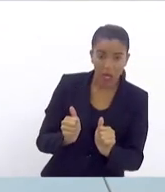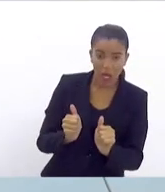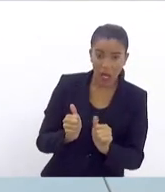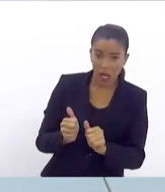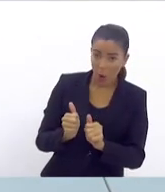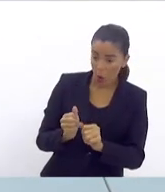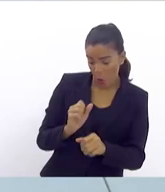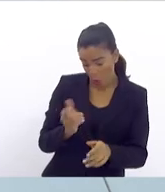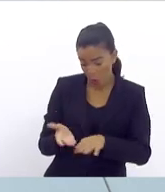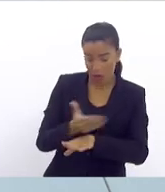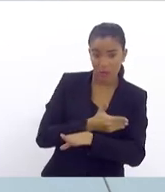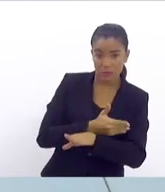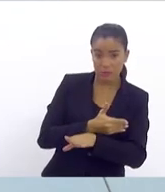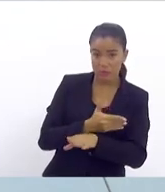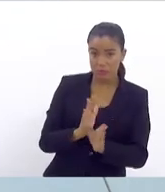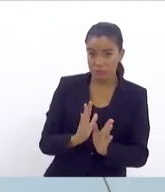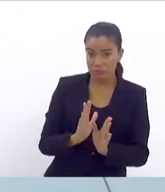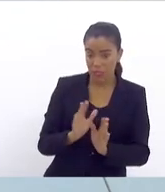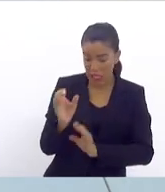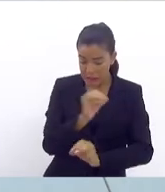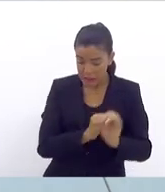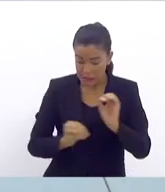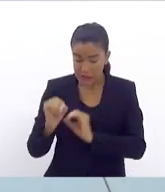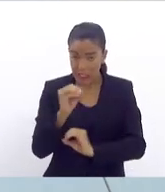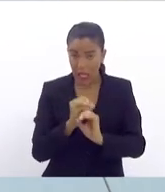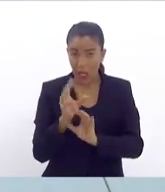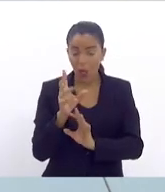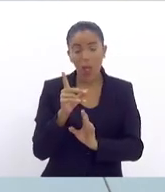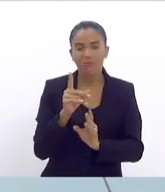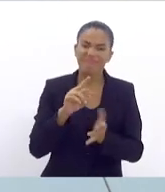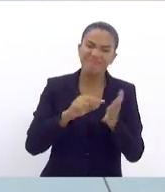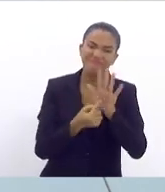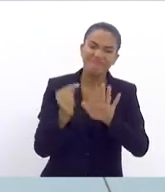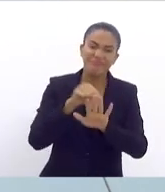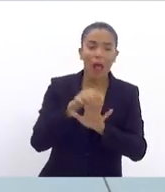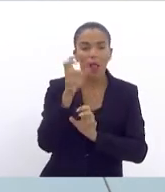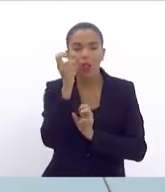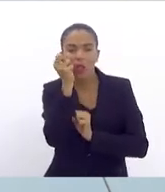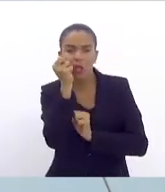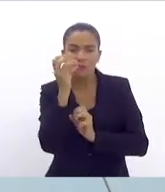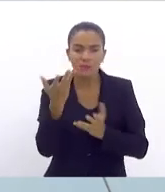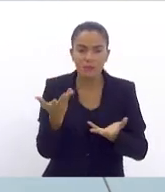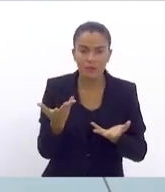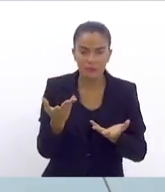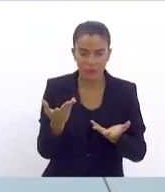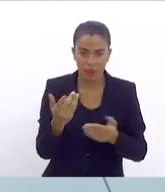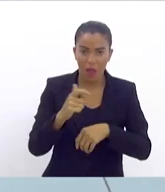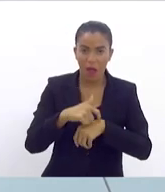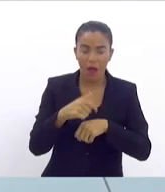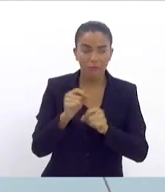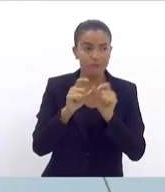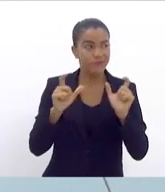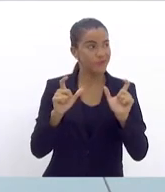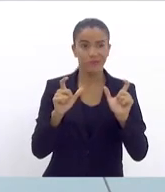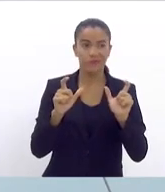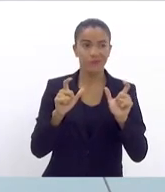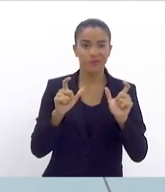5 anos. Uma célula pode ficar adormecida o tempo que ela quiser e, de repente, ela acordar. E é a mesma